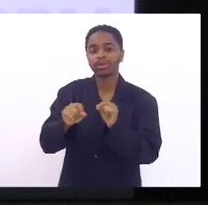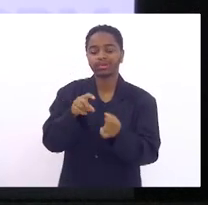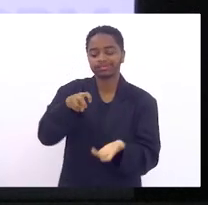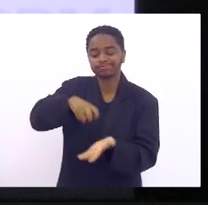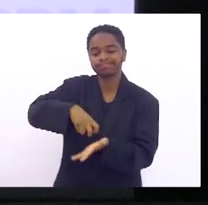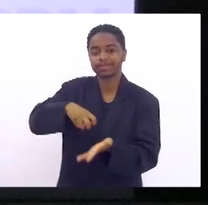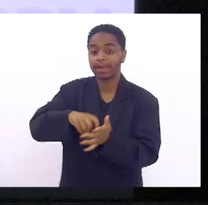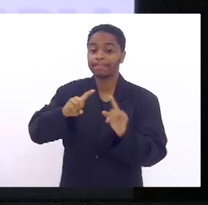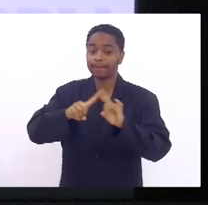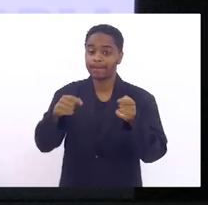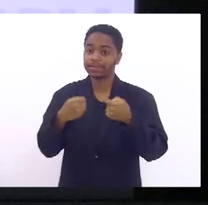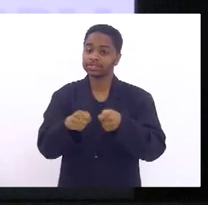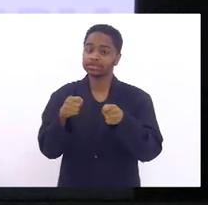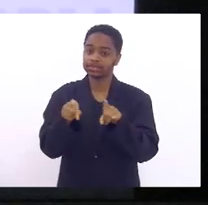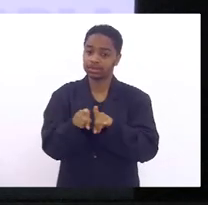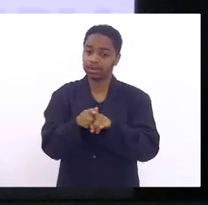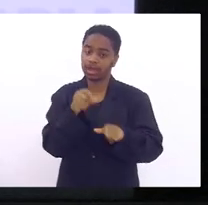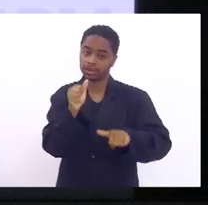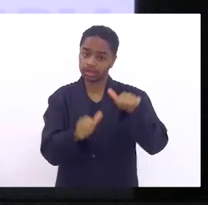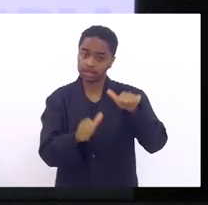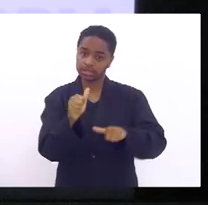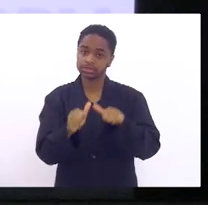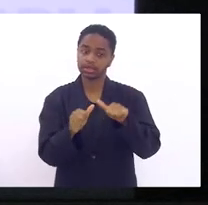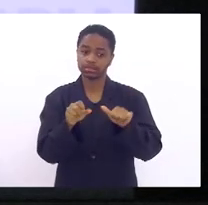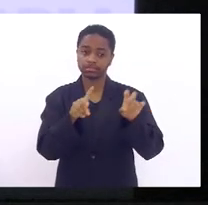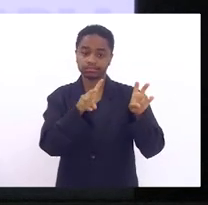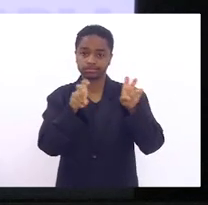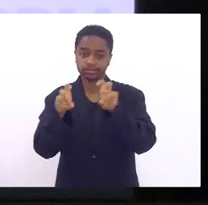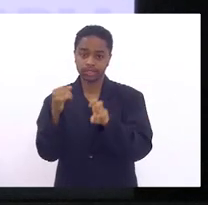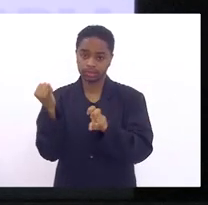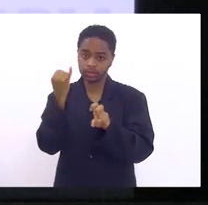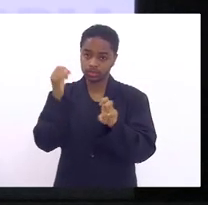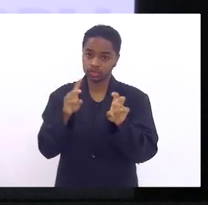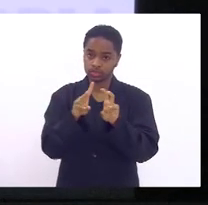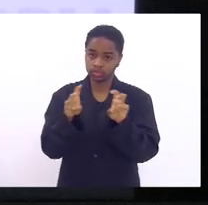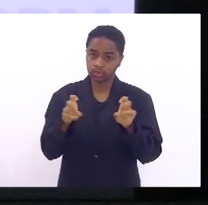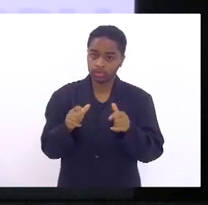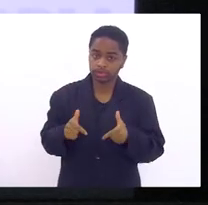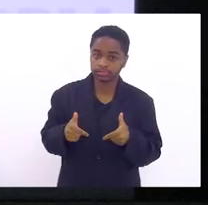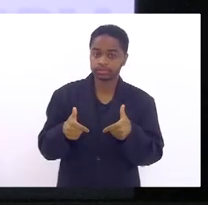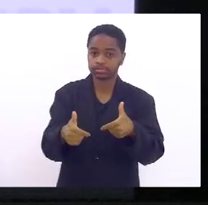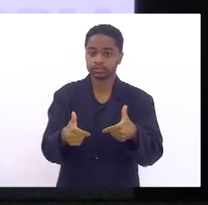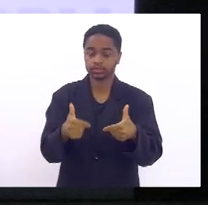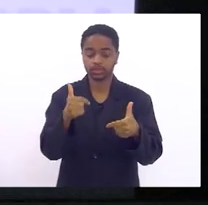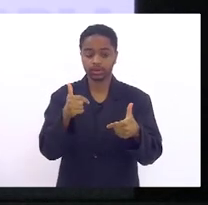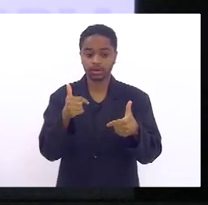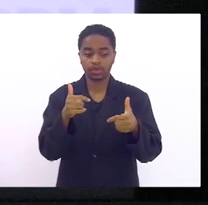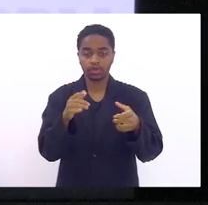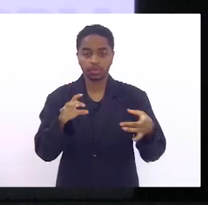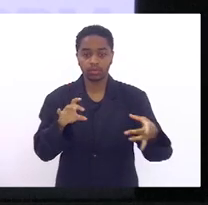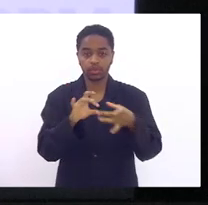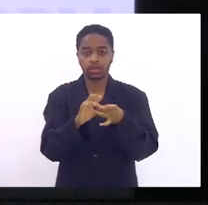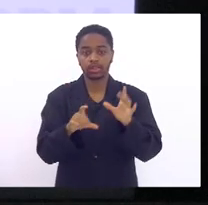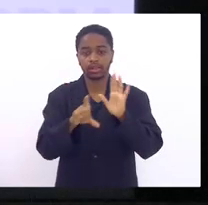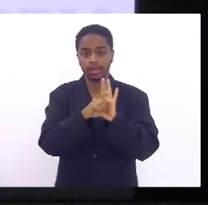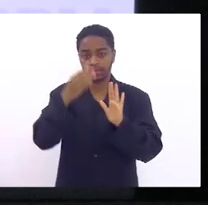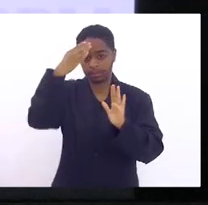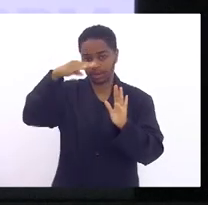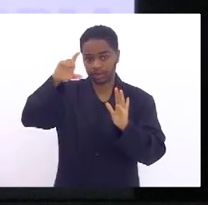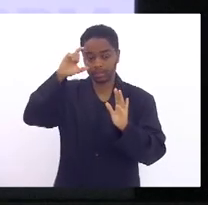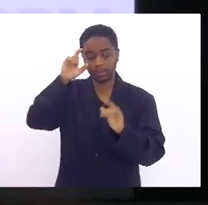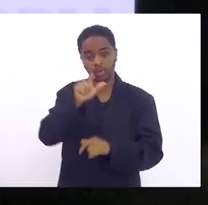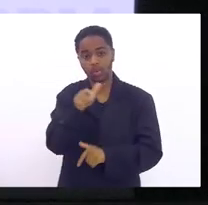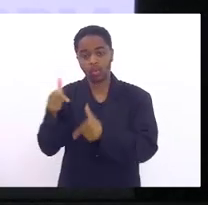eh trouxe uma análise importante com relação à execução da Lei Maria da Penha em outros Campos